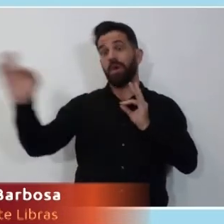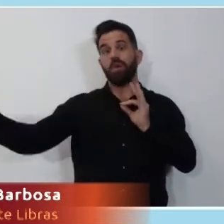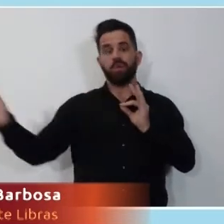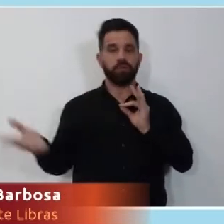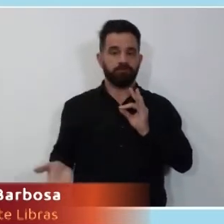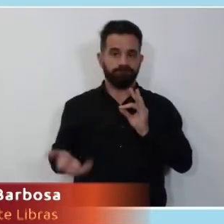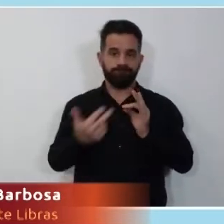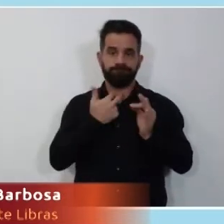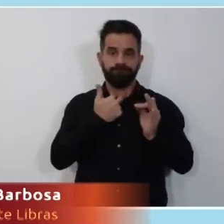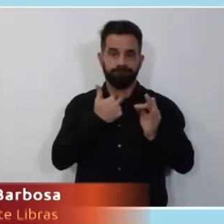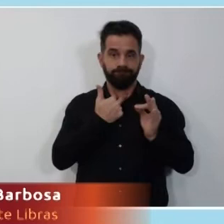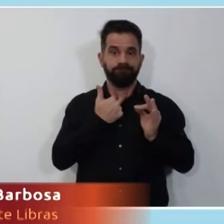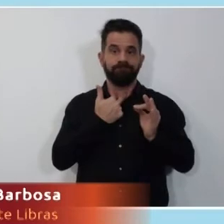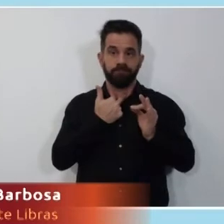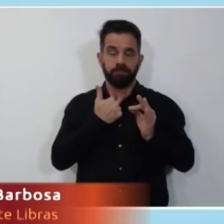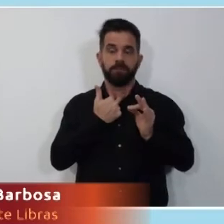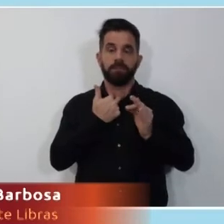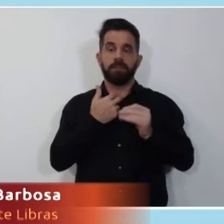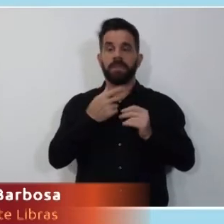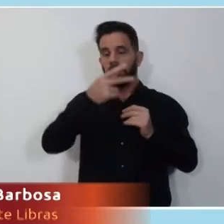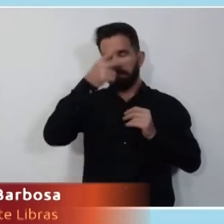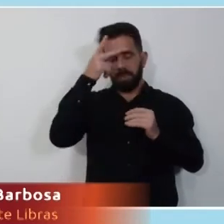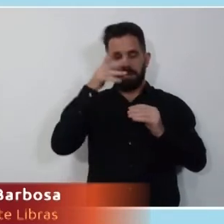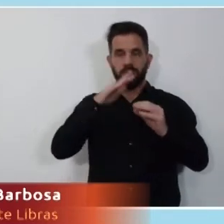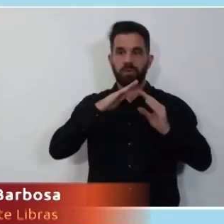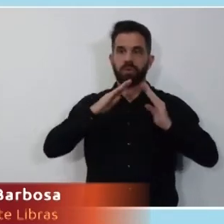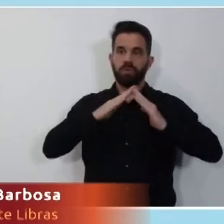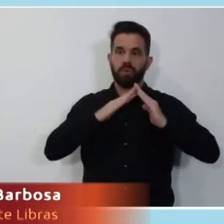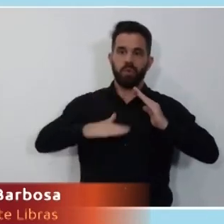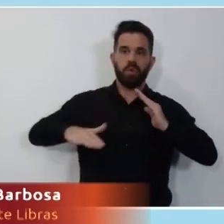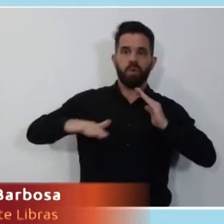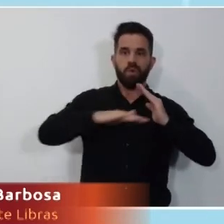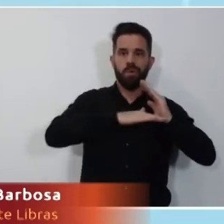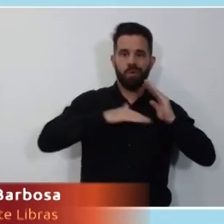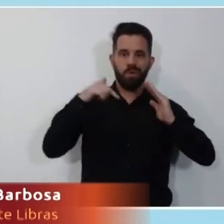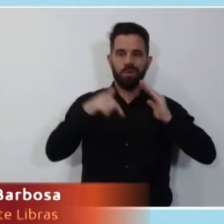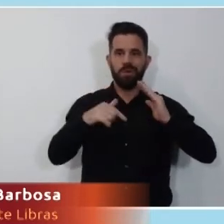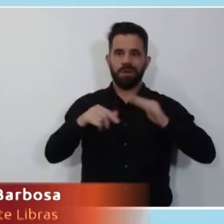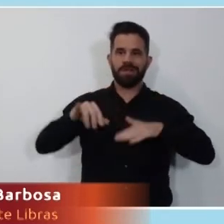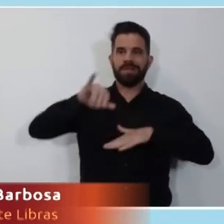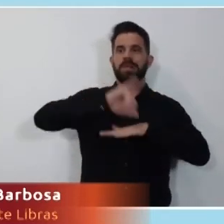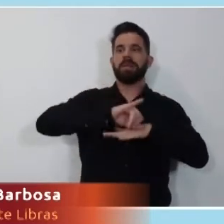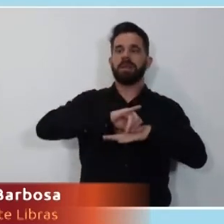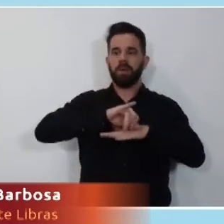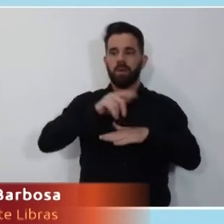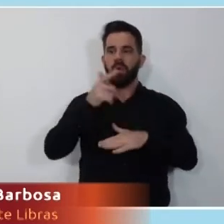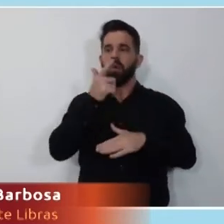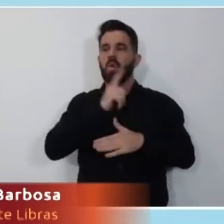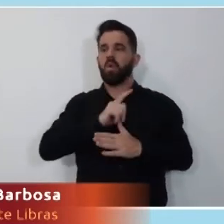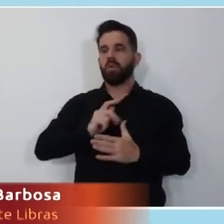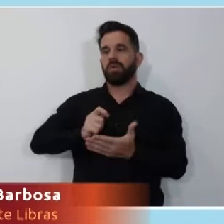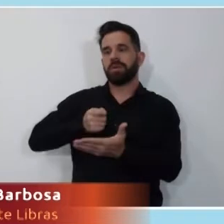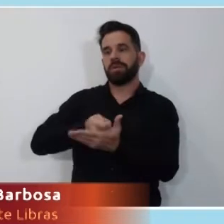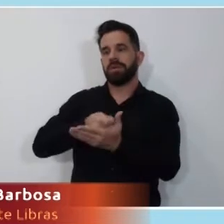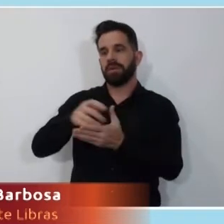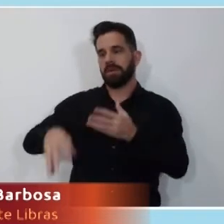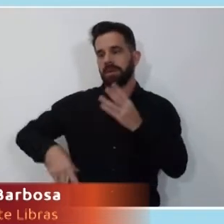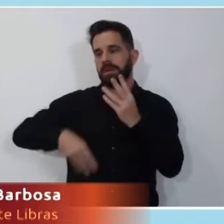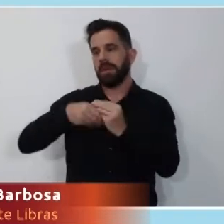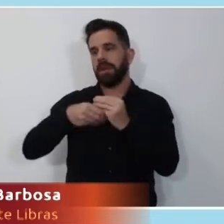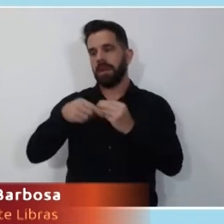pessoas que moram na parte mais central consigam cobrir esse custo, né? Só que as viagens mais curtas são